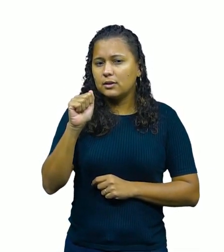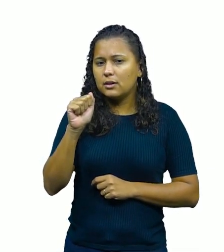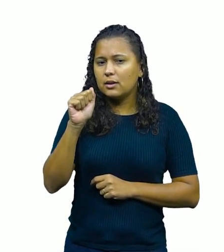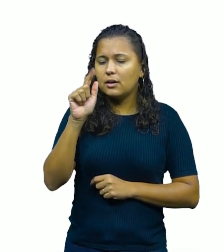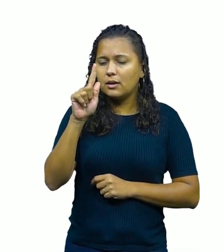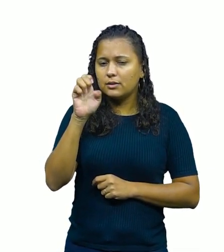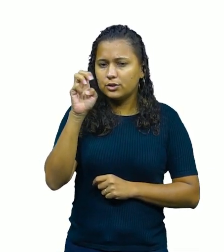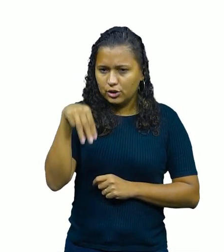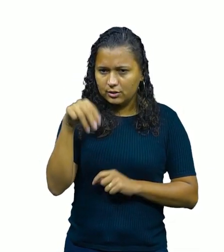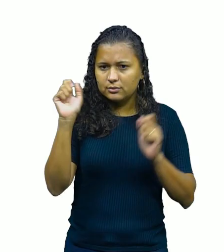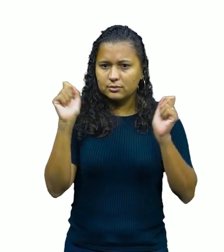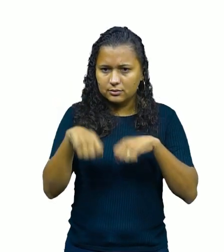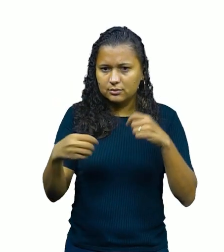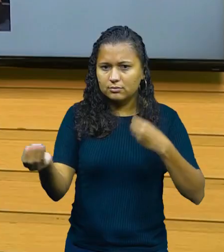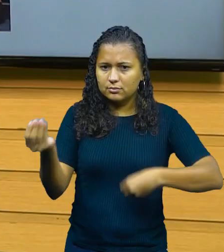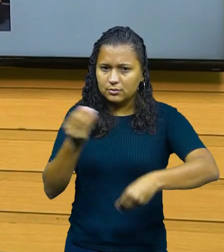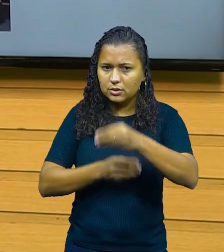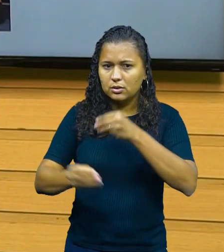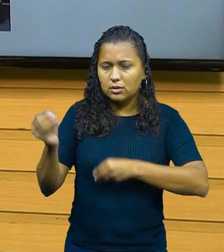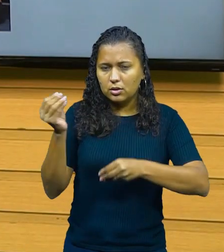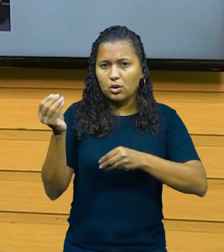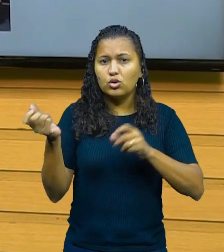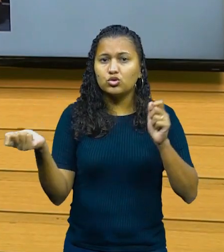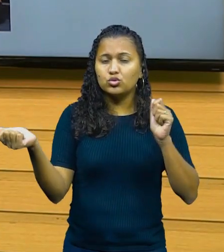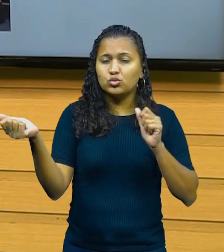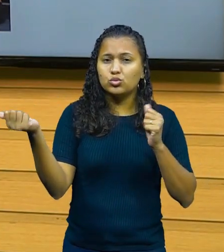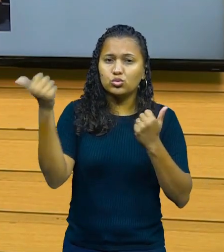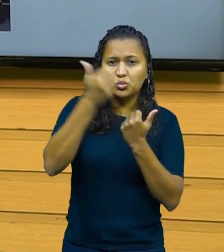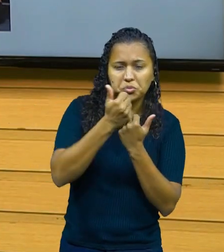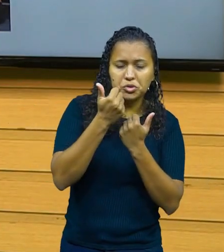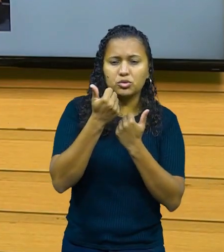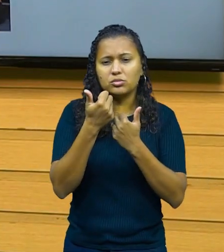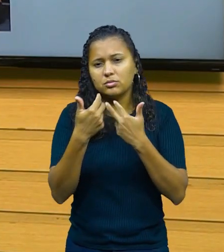a intercambiabilidade das peças. Quando eu falo de